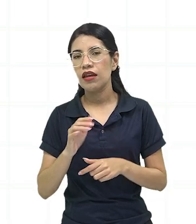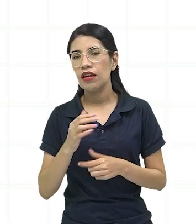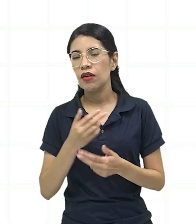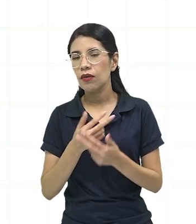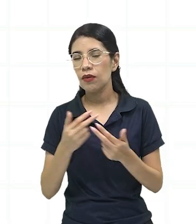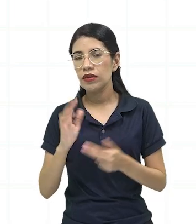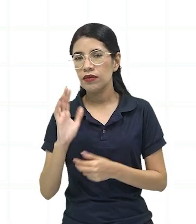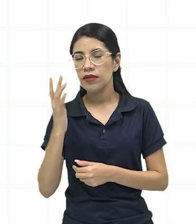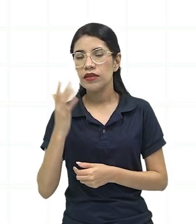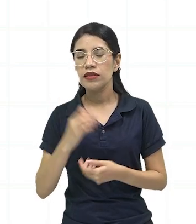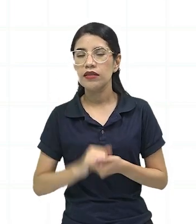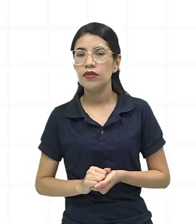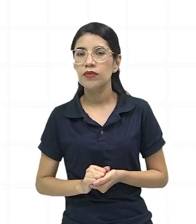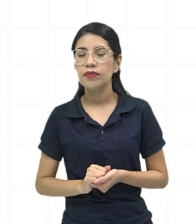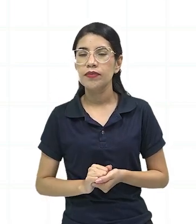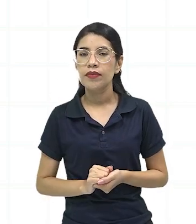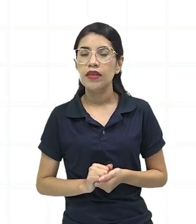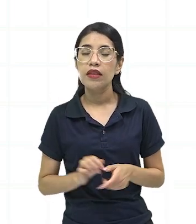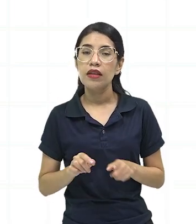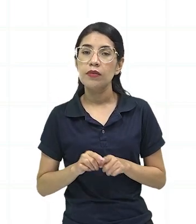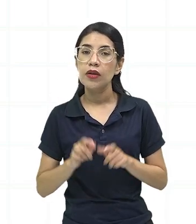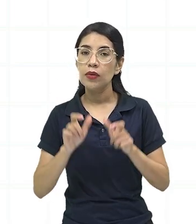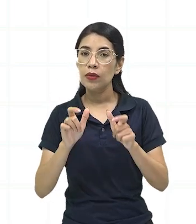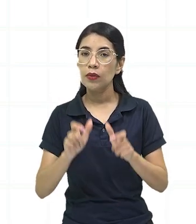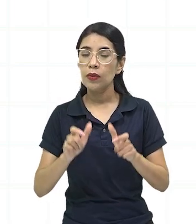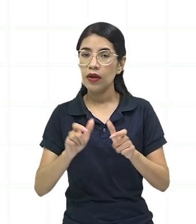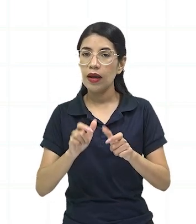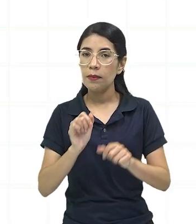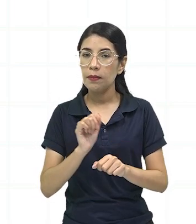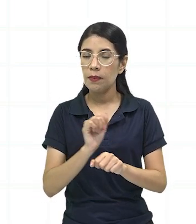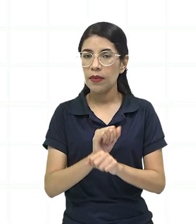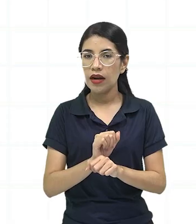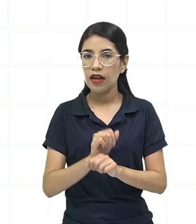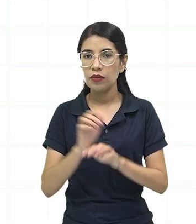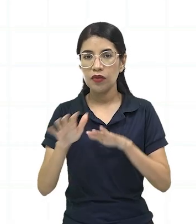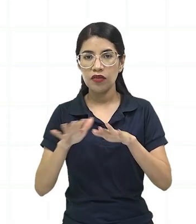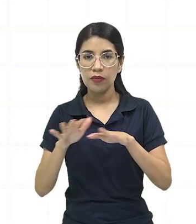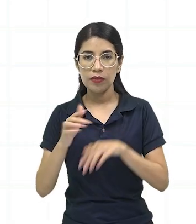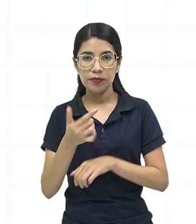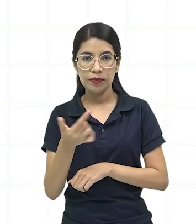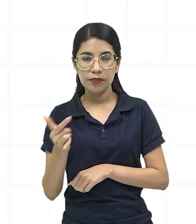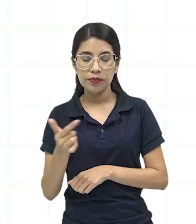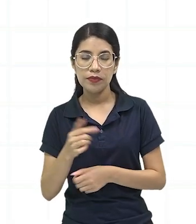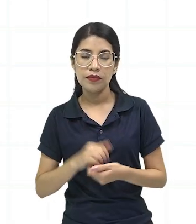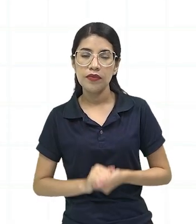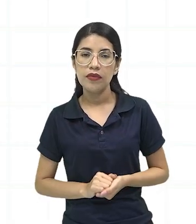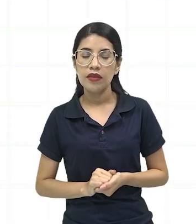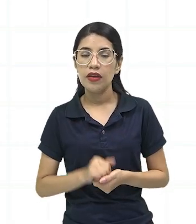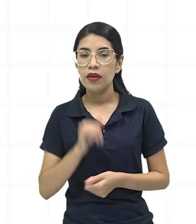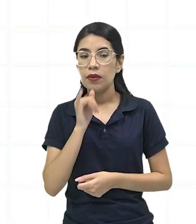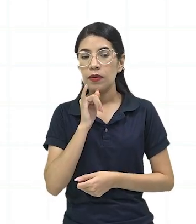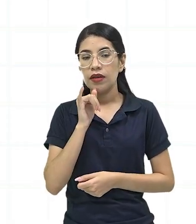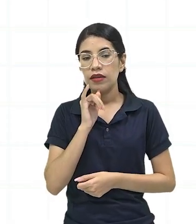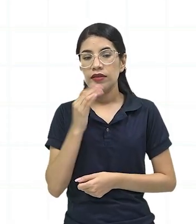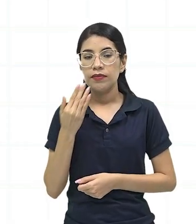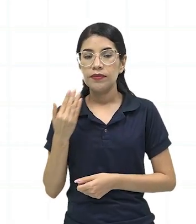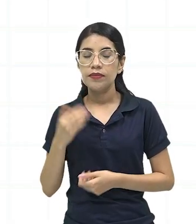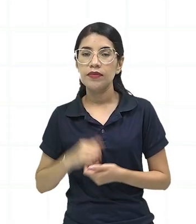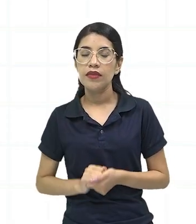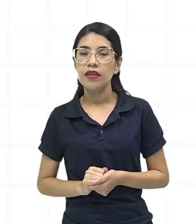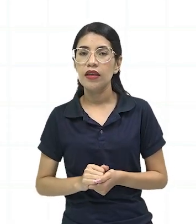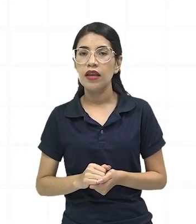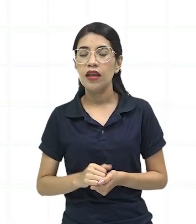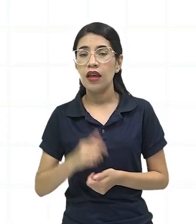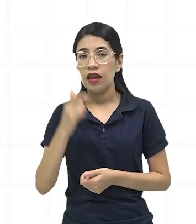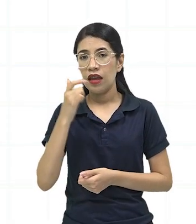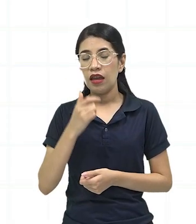um lugar, onde, e é um lugar o que é fixo, sem movimento, né? Vejam só nossos exemplos. Eu conheço